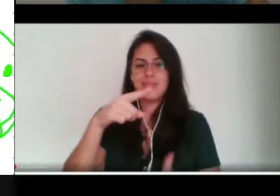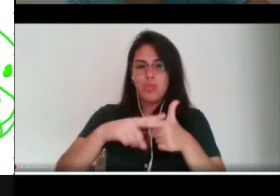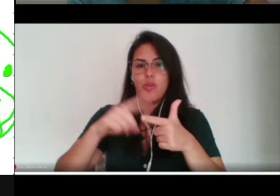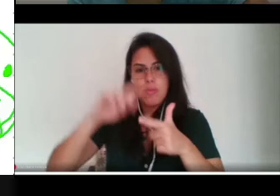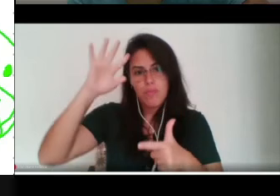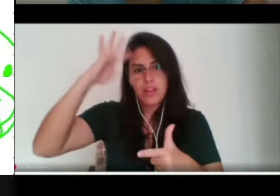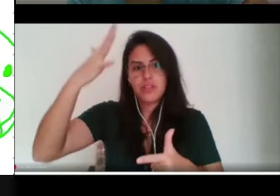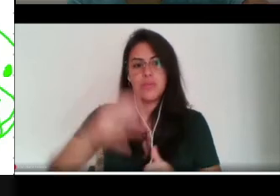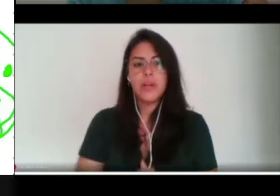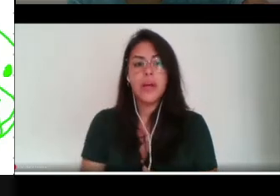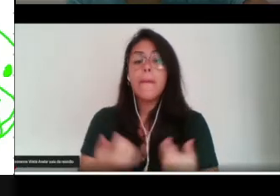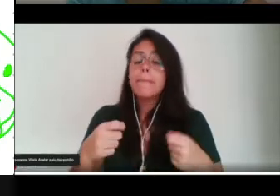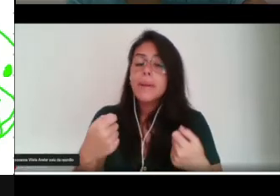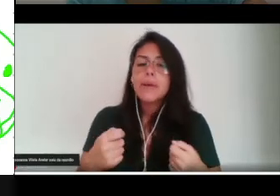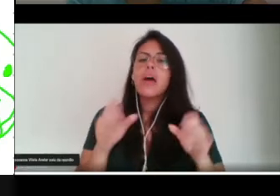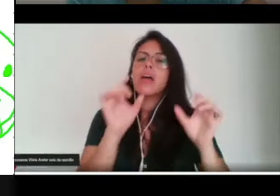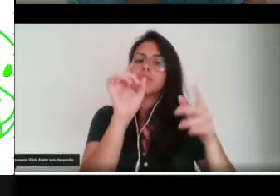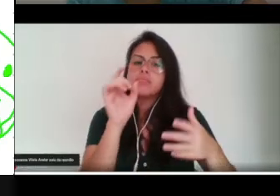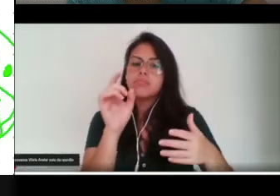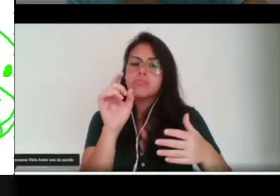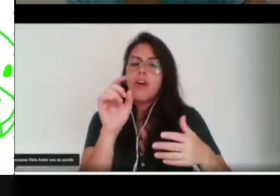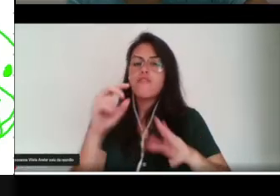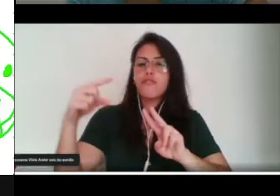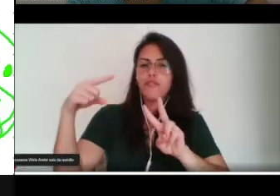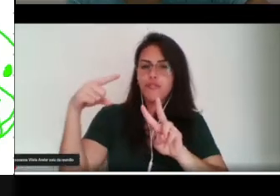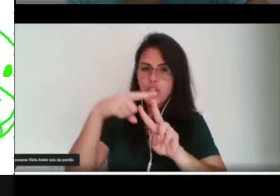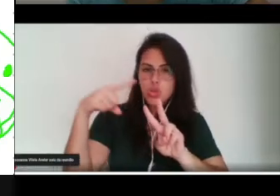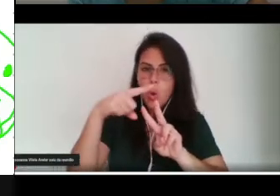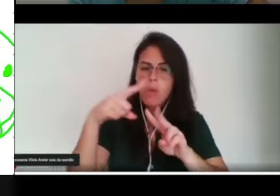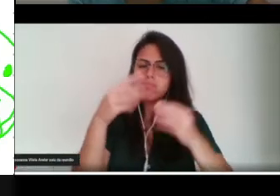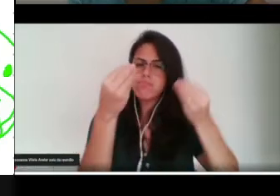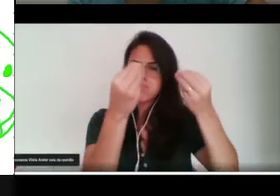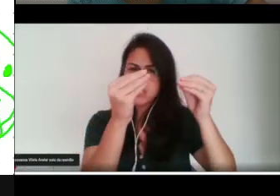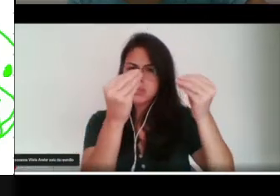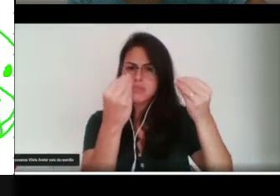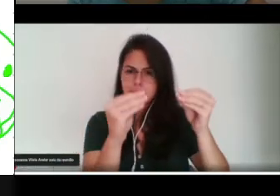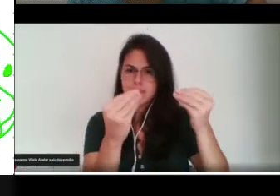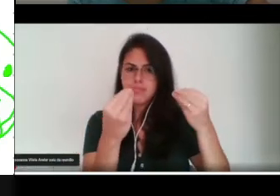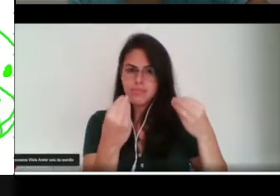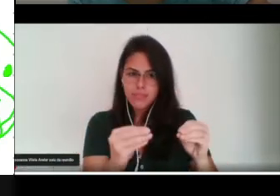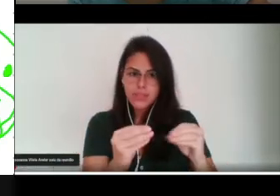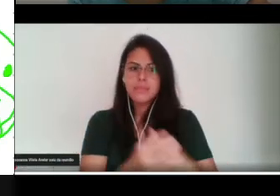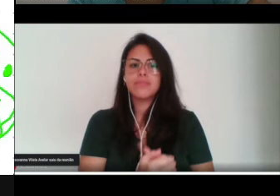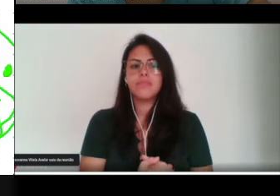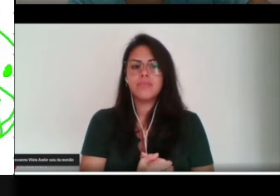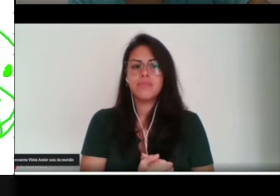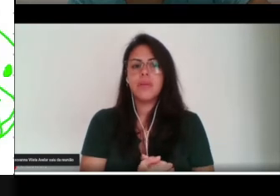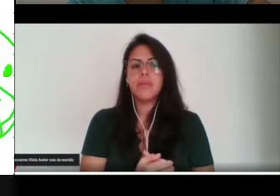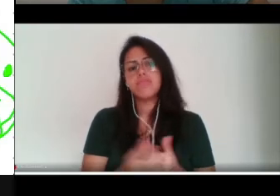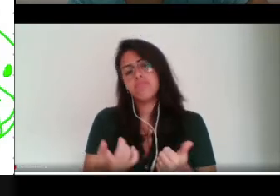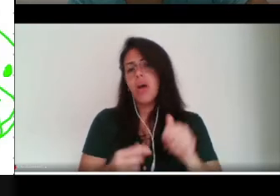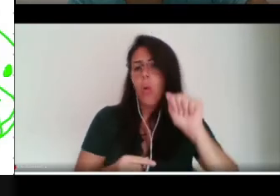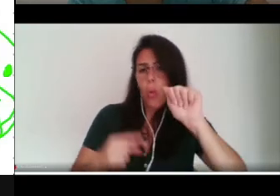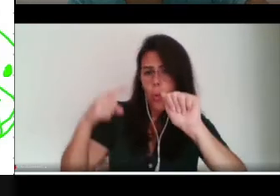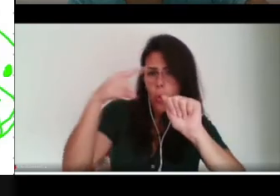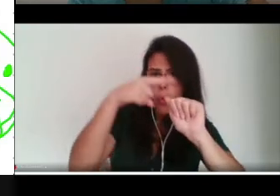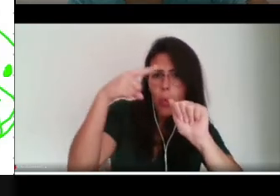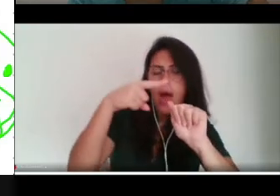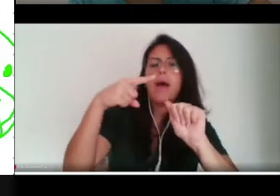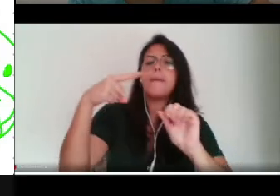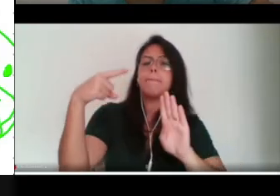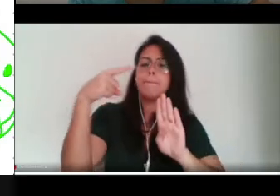A e B e C em função de um sistema de coordenadas, que é esse sistema de coordenadas aqui,